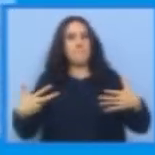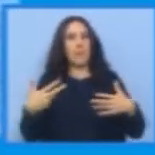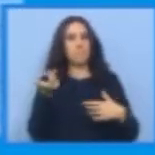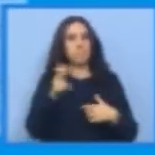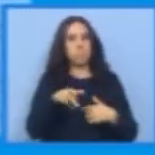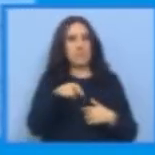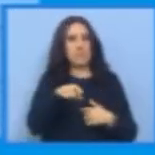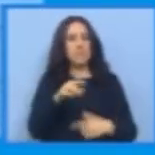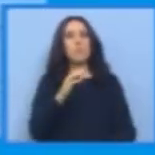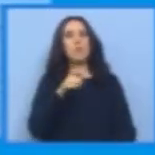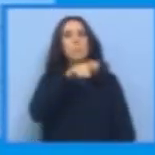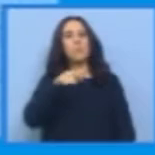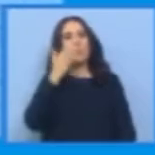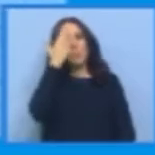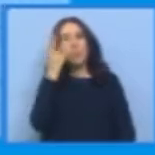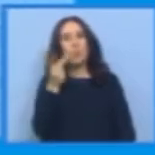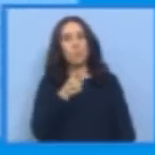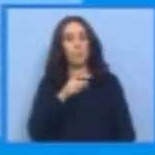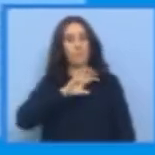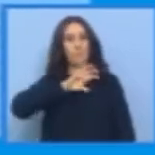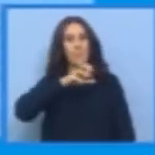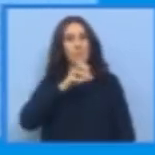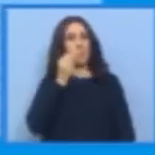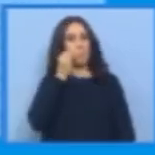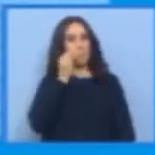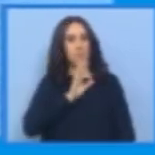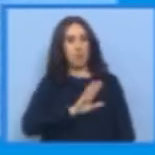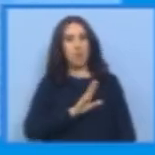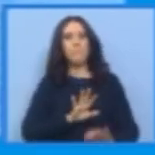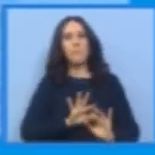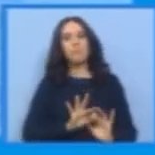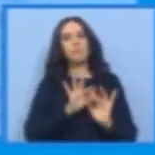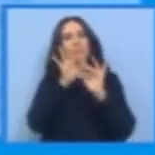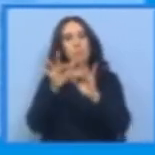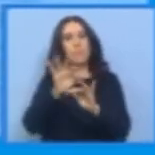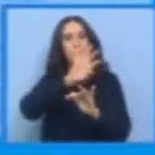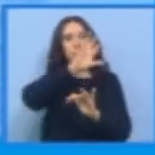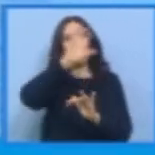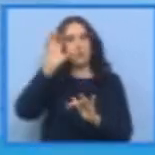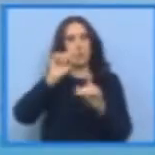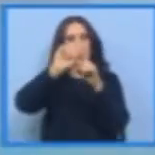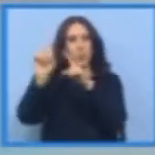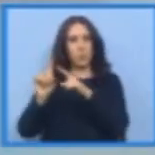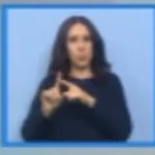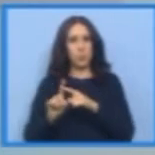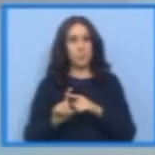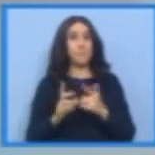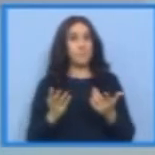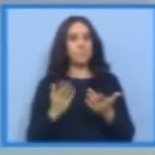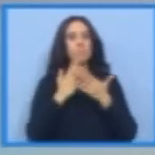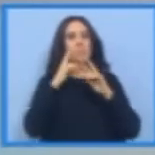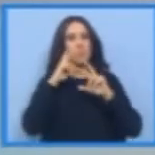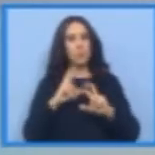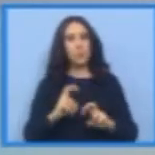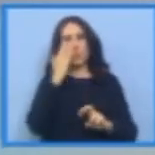do número de pessoas que se desloca do seu país de origem para outros países. O estudo apresenta o